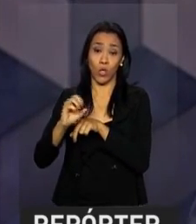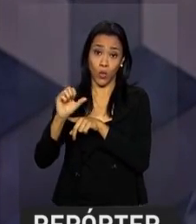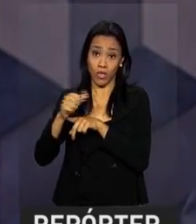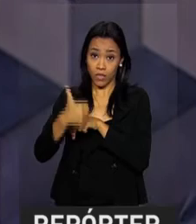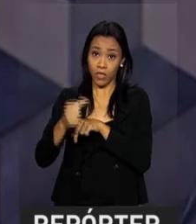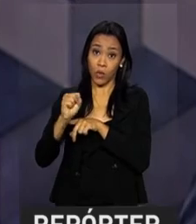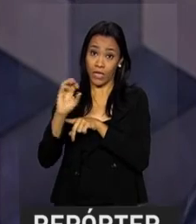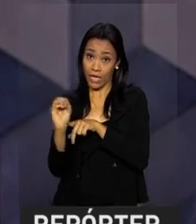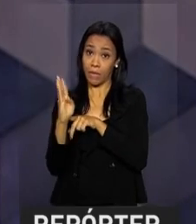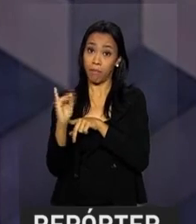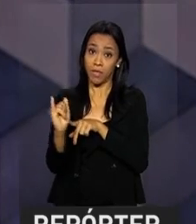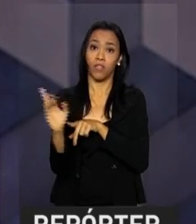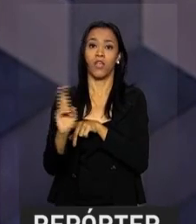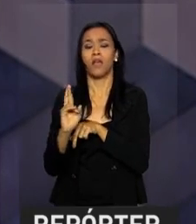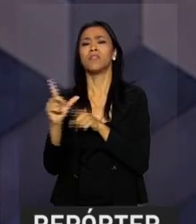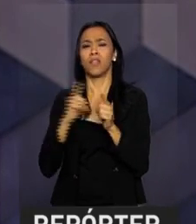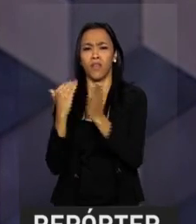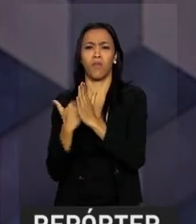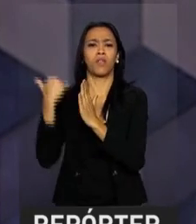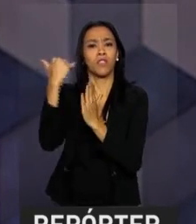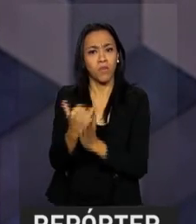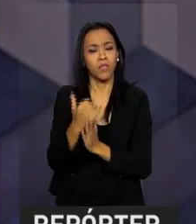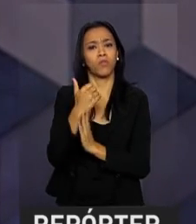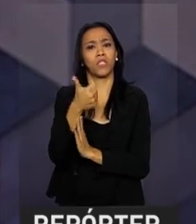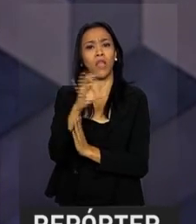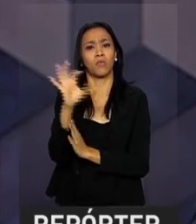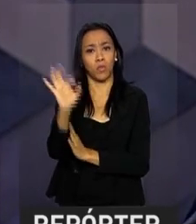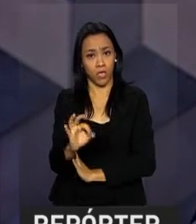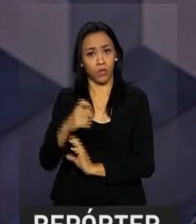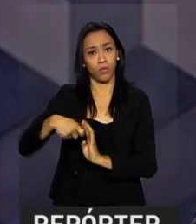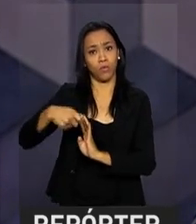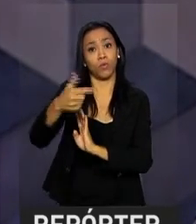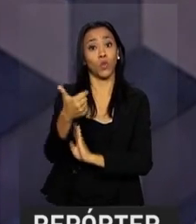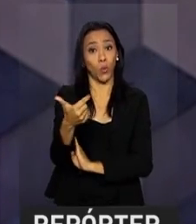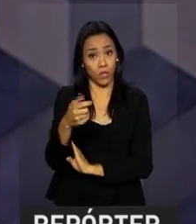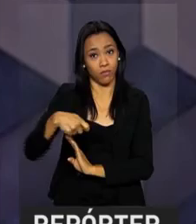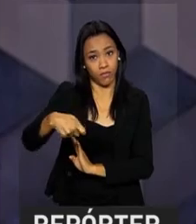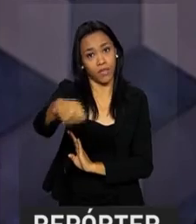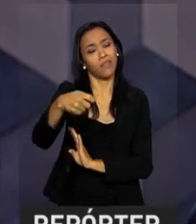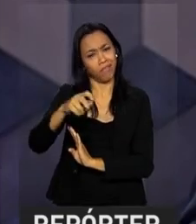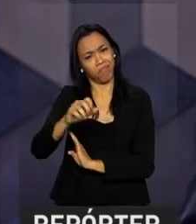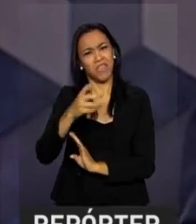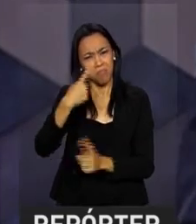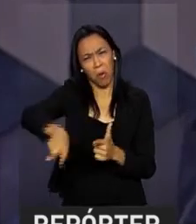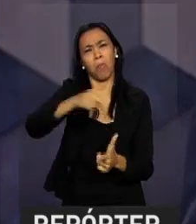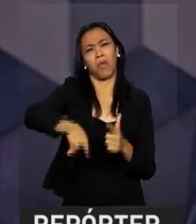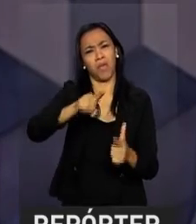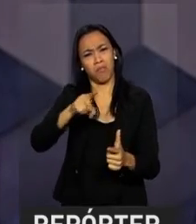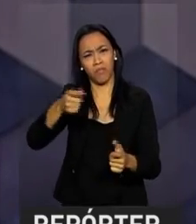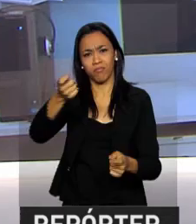reais e teve um crescimento de 10% nos últimos 12 meses, mesmo num cenário de adversidade da